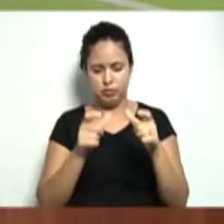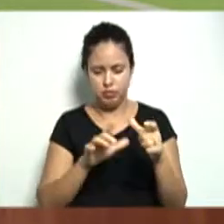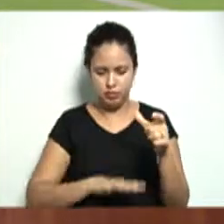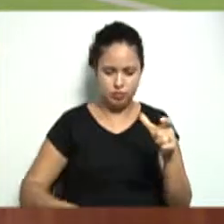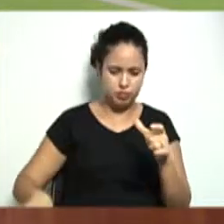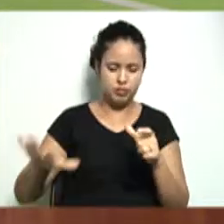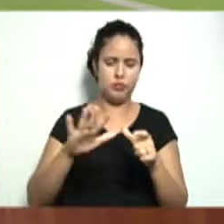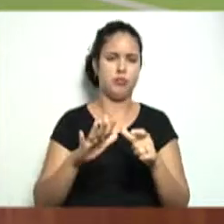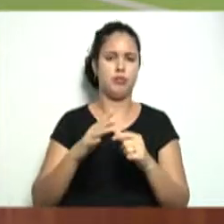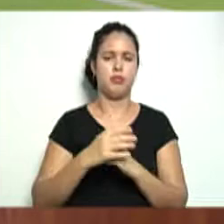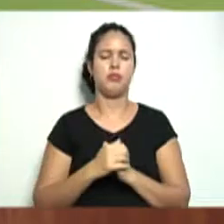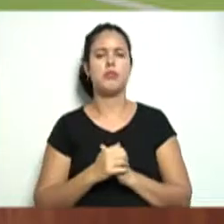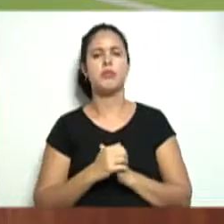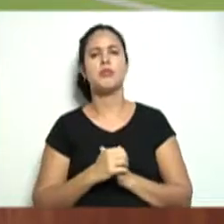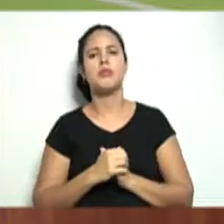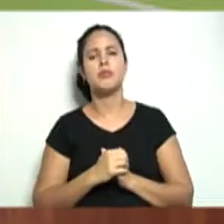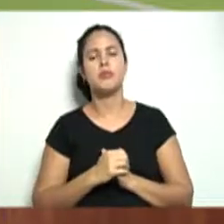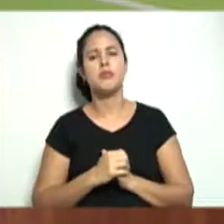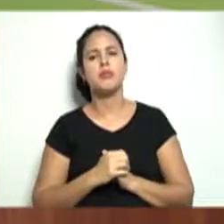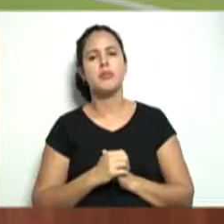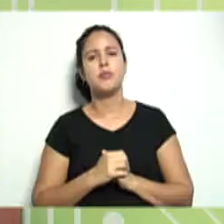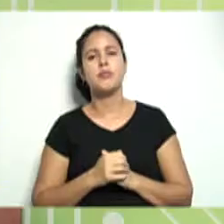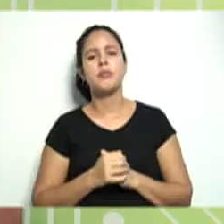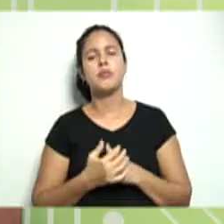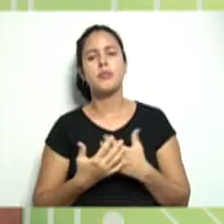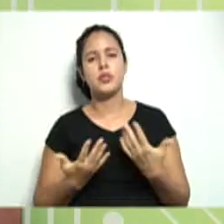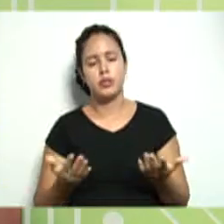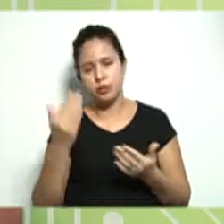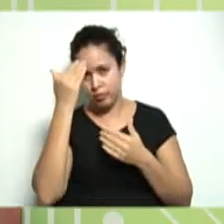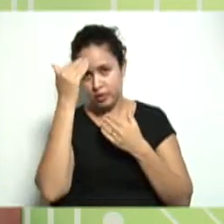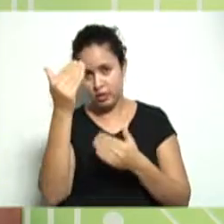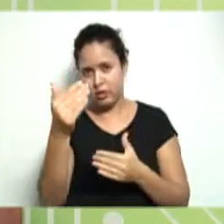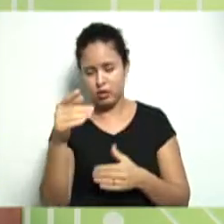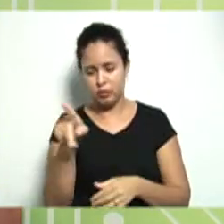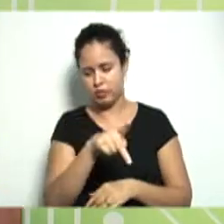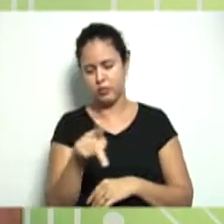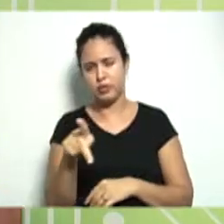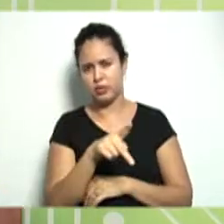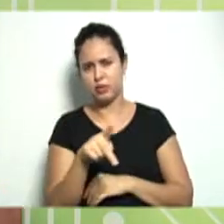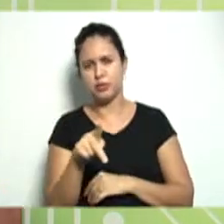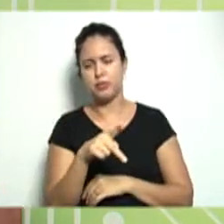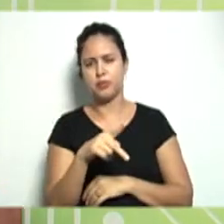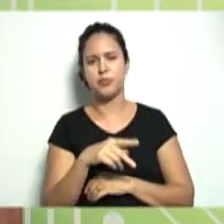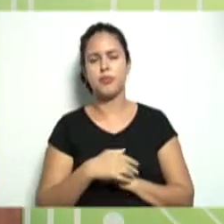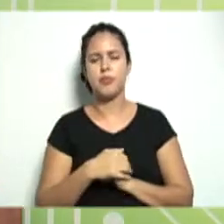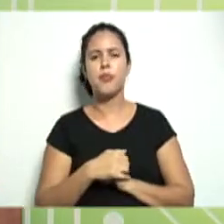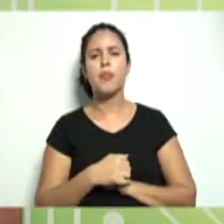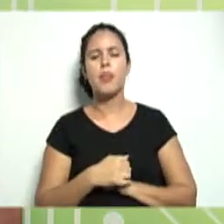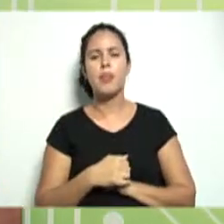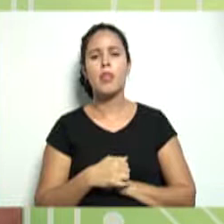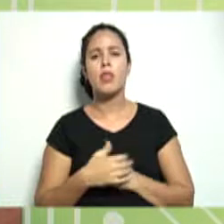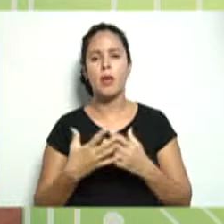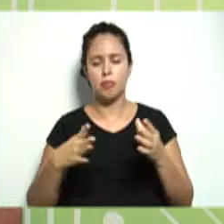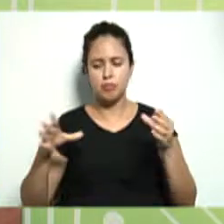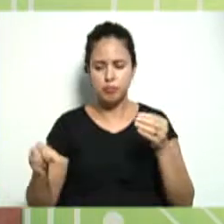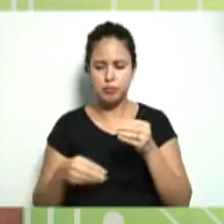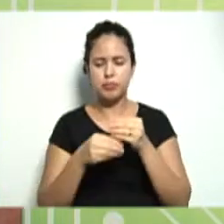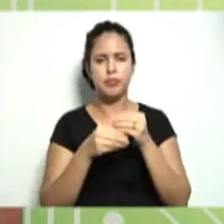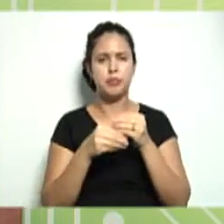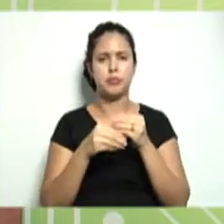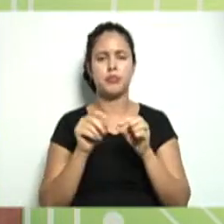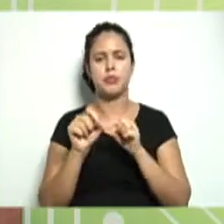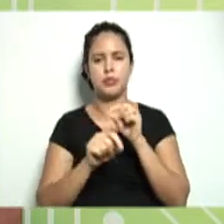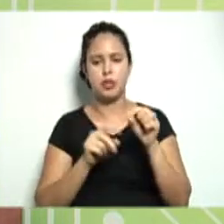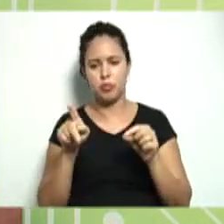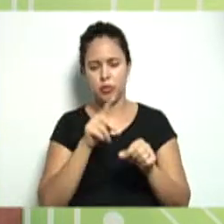ok? É isso mesmo. Obrigada, professor Eliene. E aí, né, pegando o ponto de onde o professor